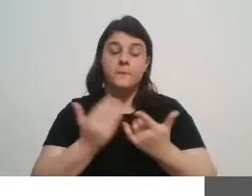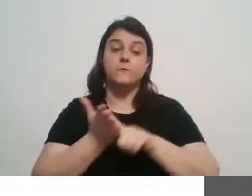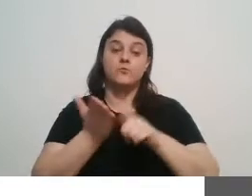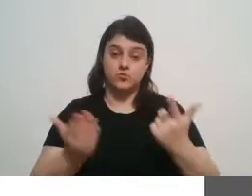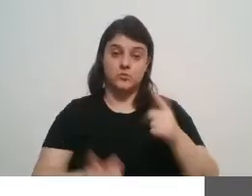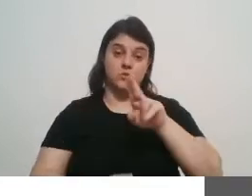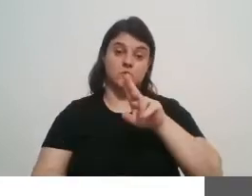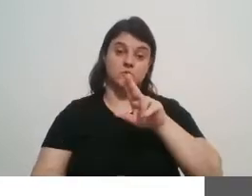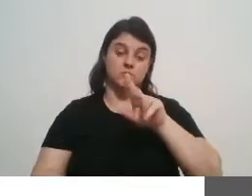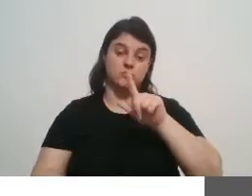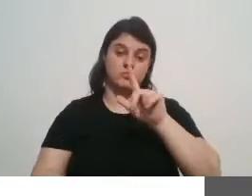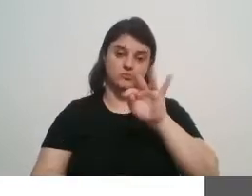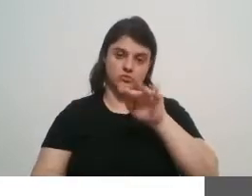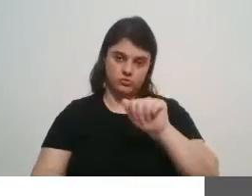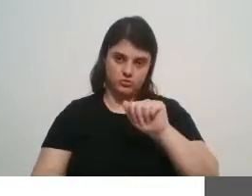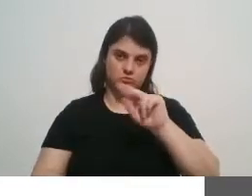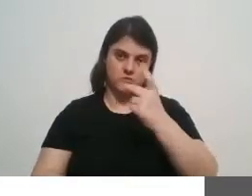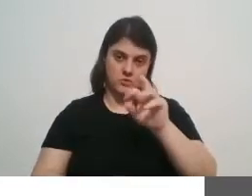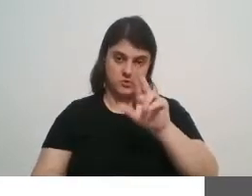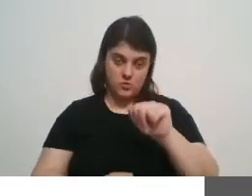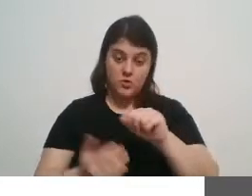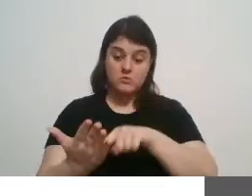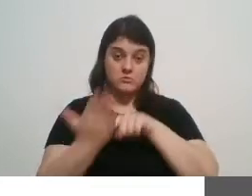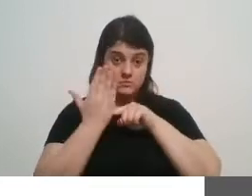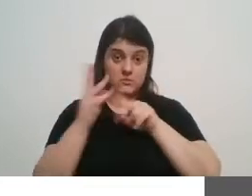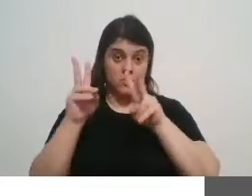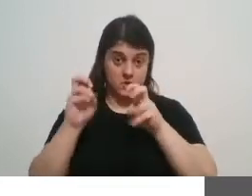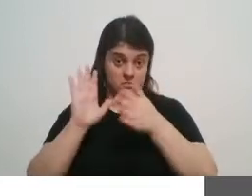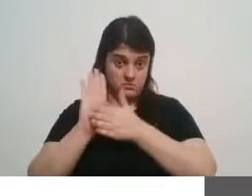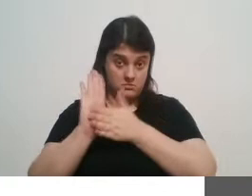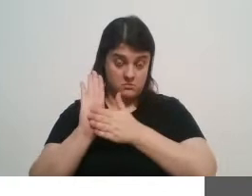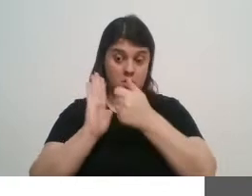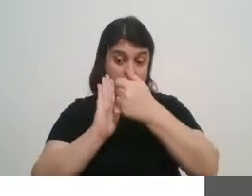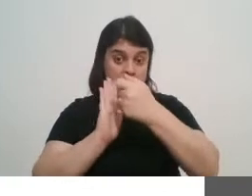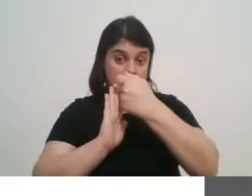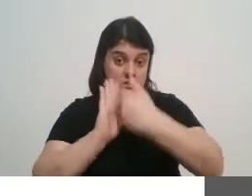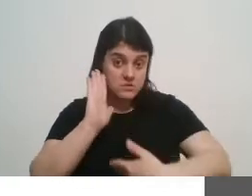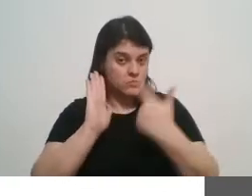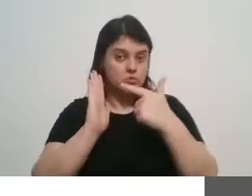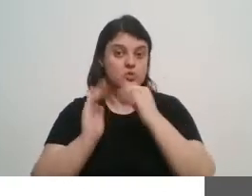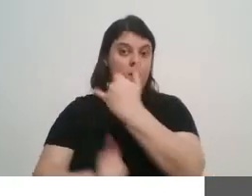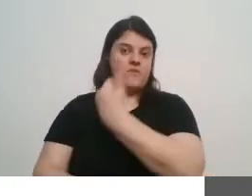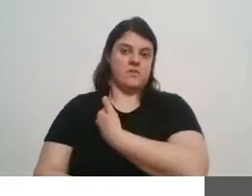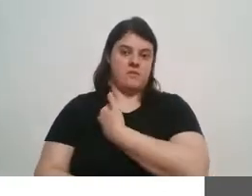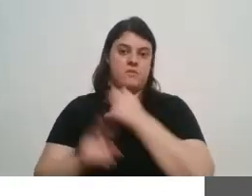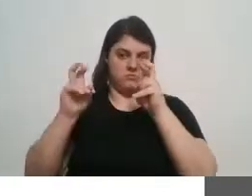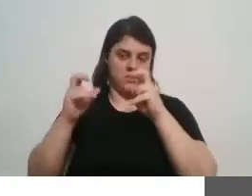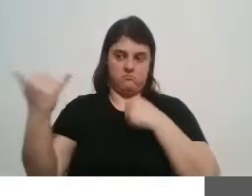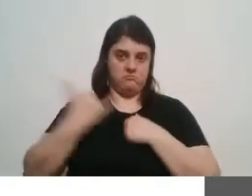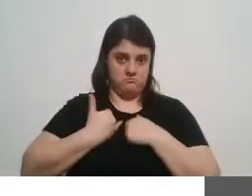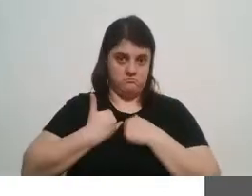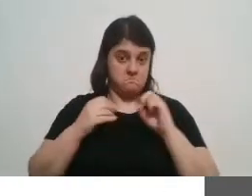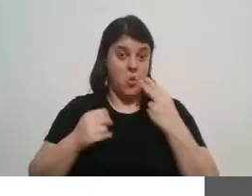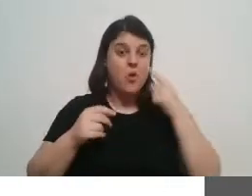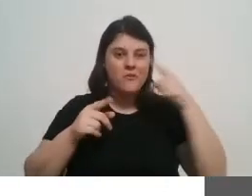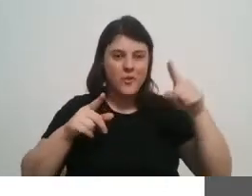recebia a pauta, essa pauta não era formalmente escrita, ela era muitas vezes verbal, ou ela ficava nessa lousa